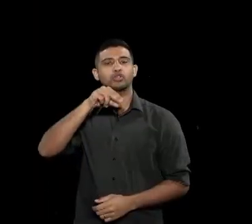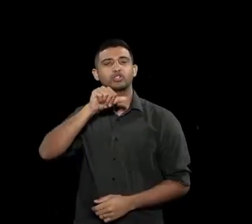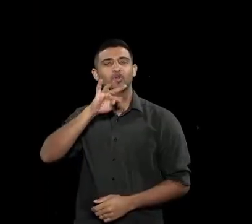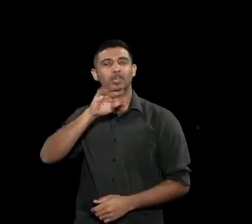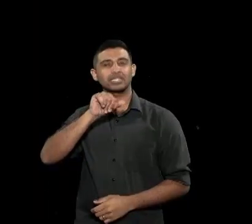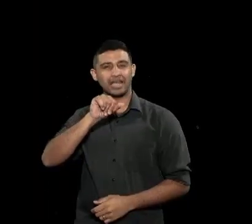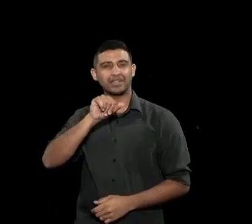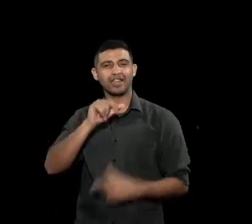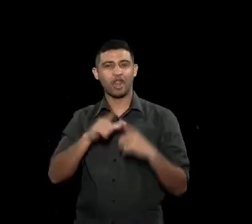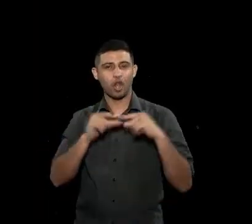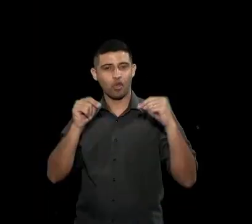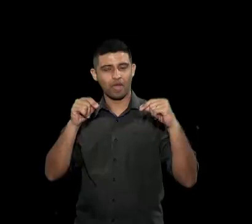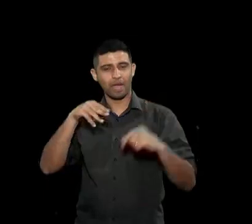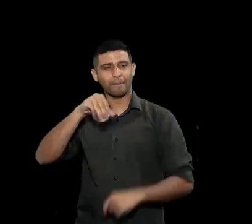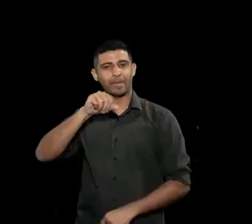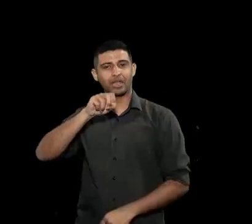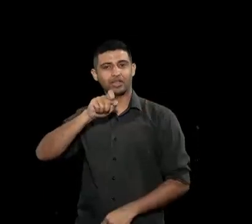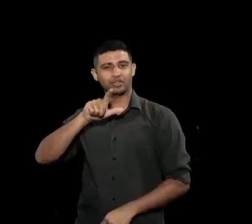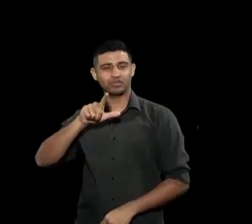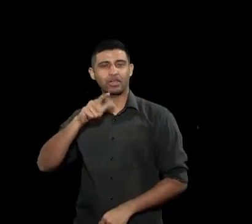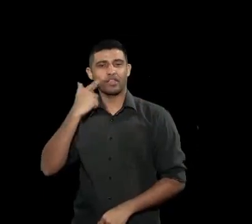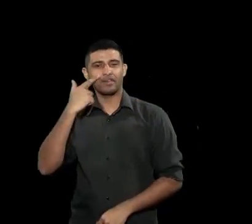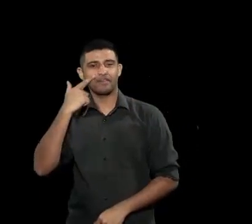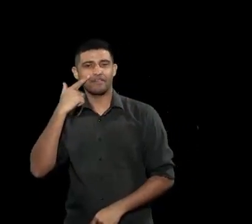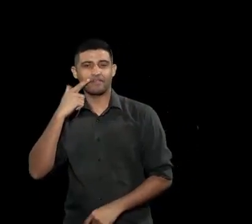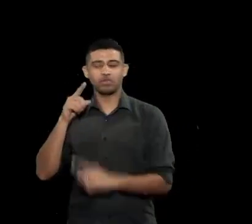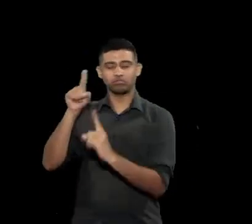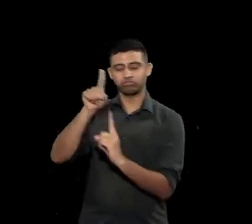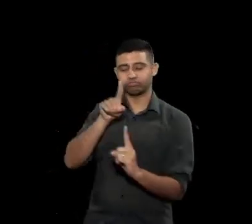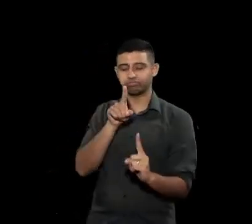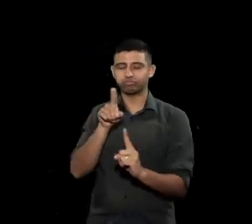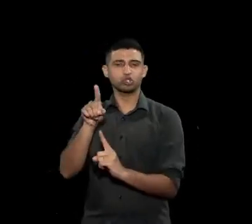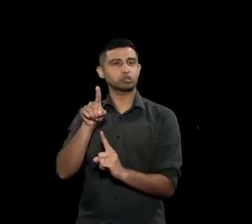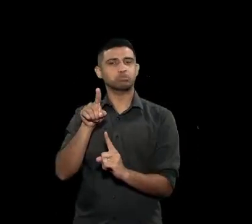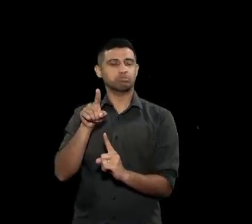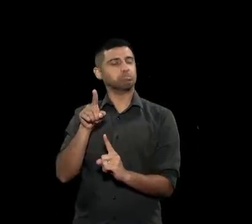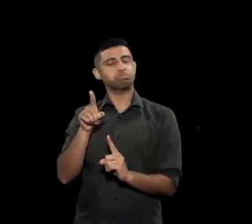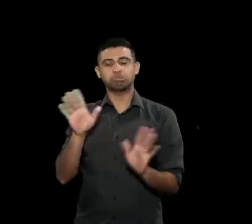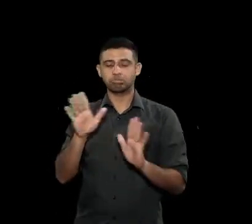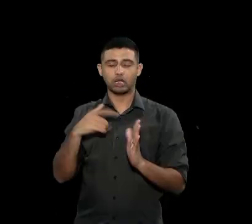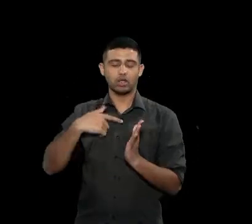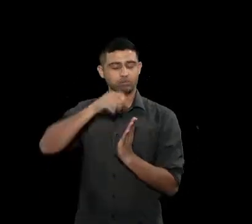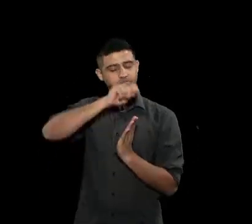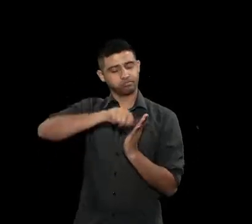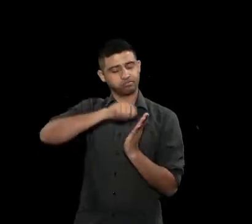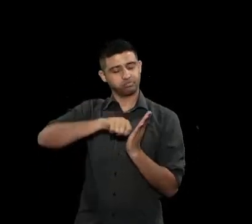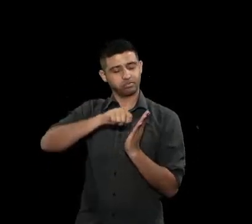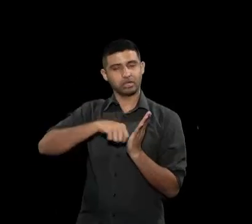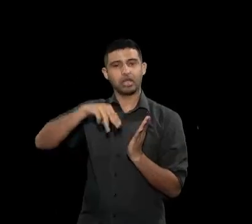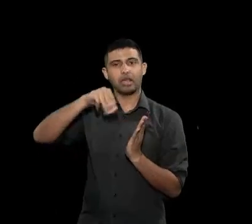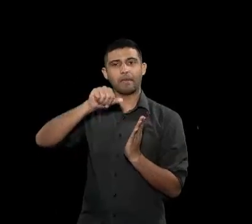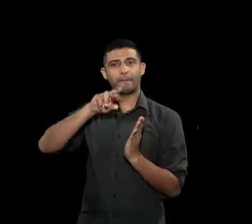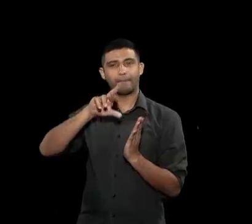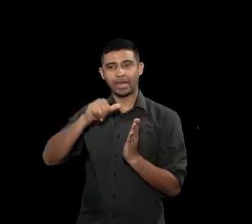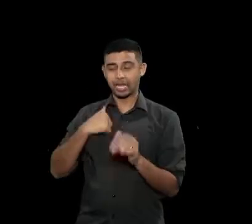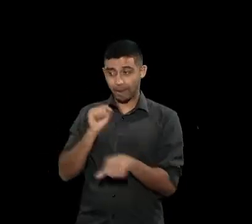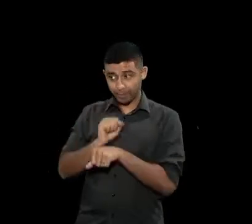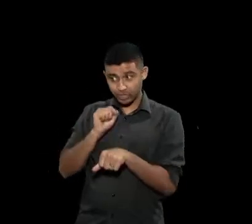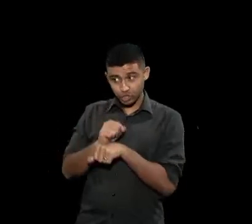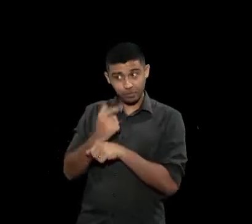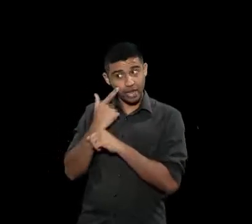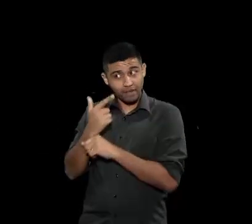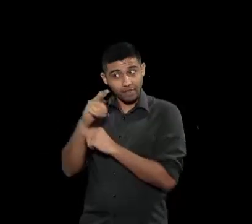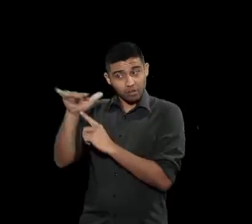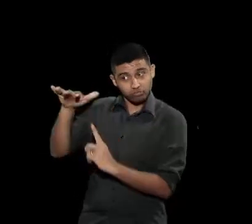Sonata ao Luar, Manuel de Barros. Sombra Boa não tinha e-mail. Escreveu um bilhete. Maria, me